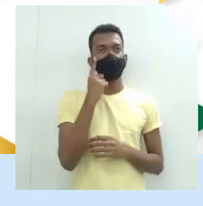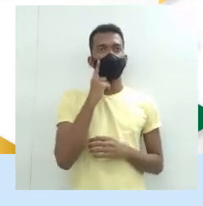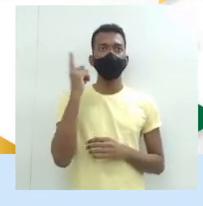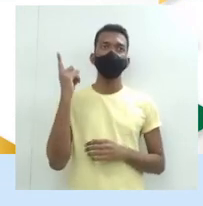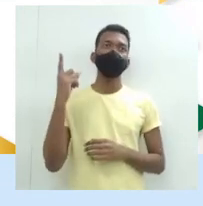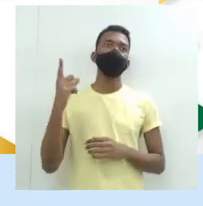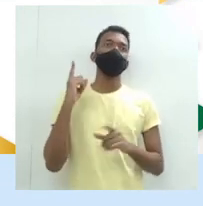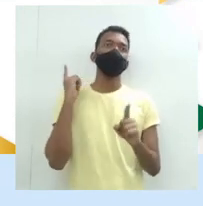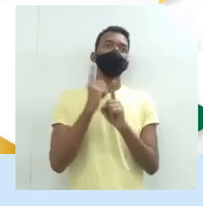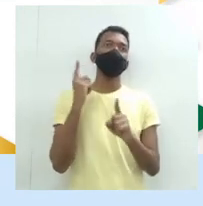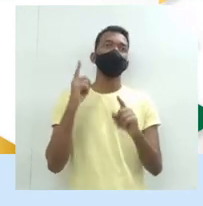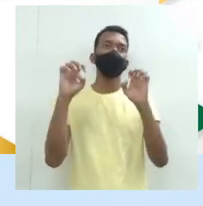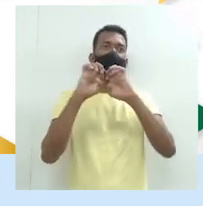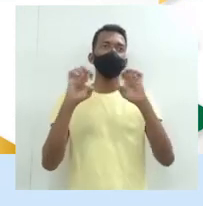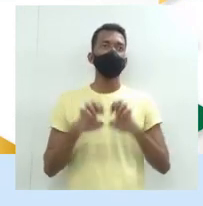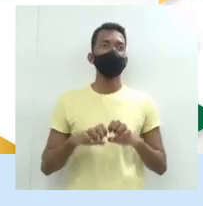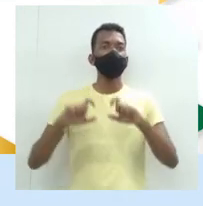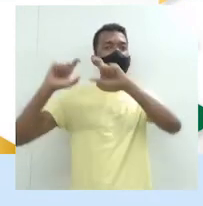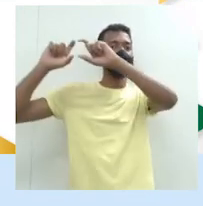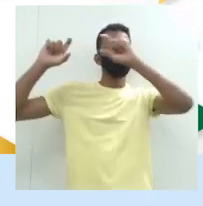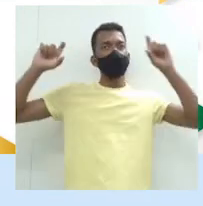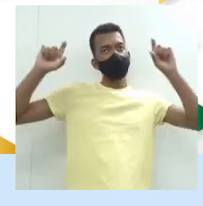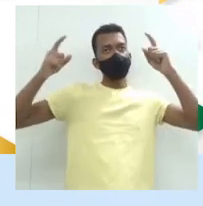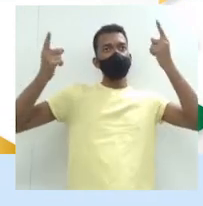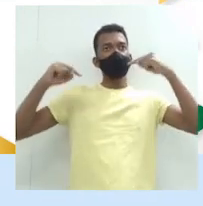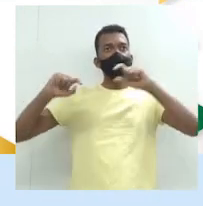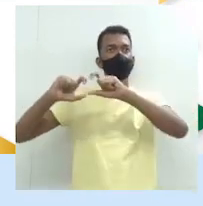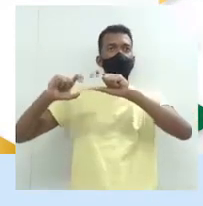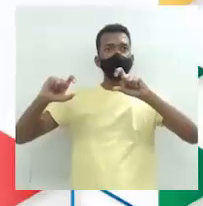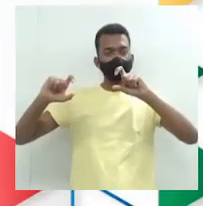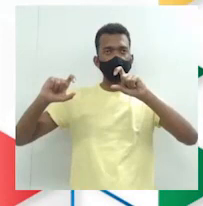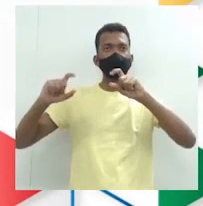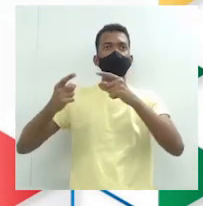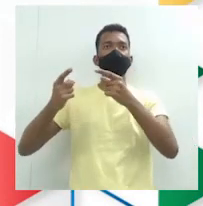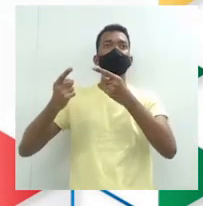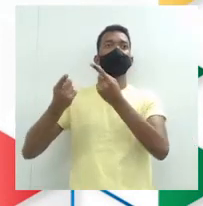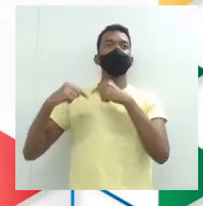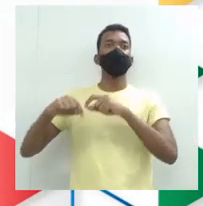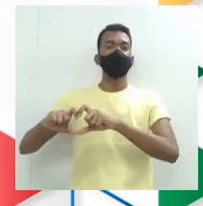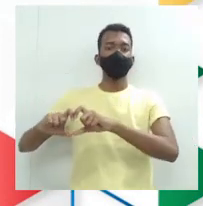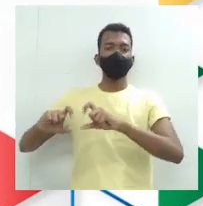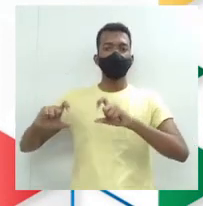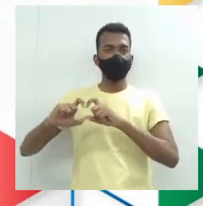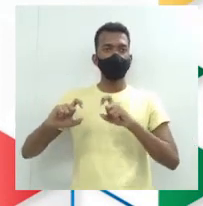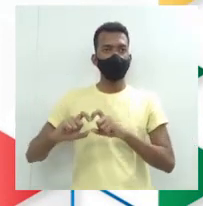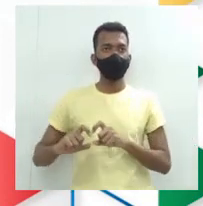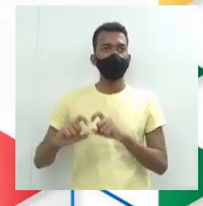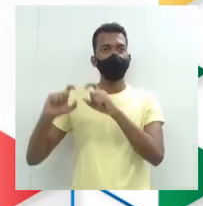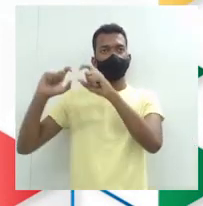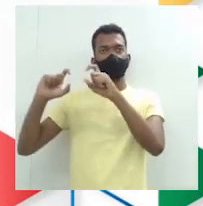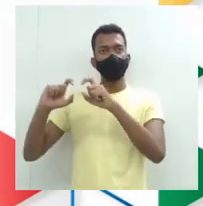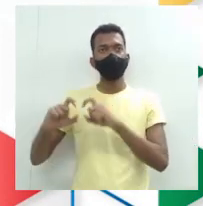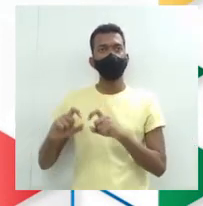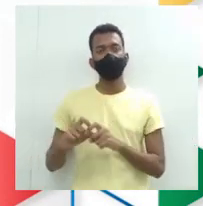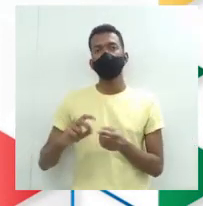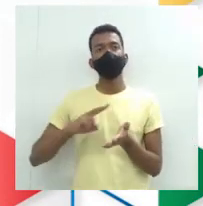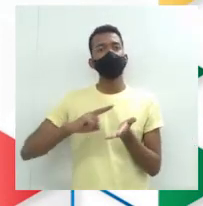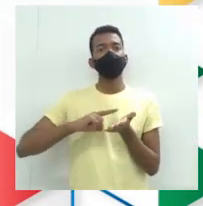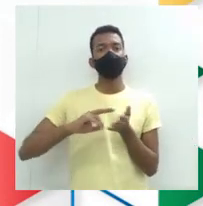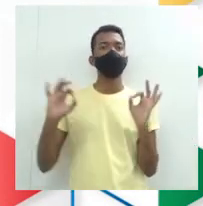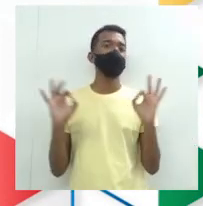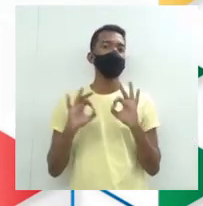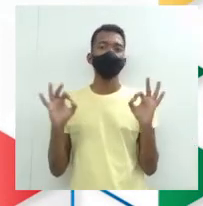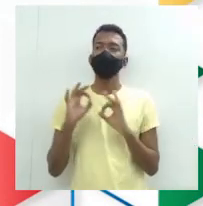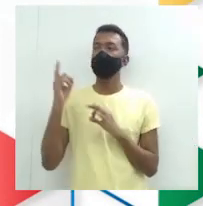estrutura, title, título, subtitle, subtítulo. A gente tem a non-verbal language,